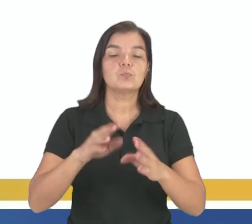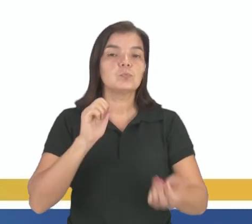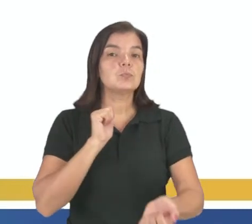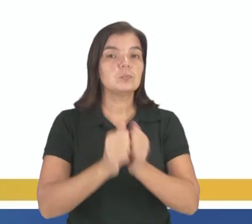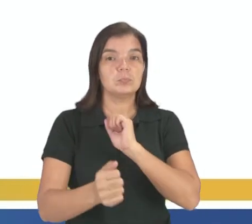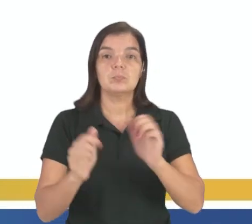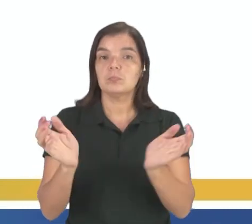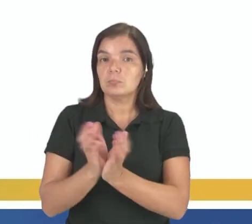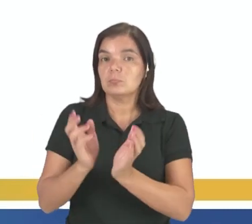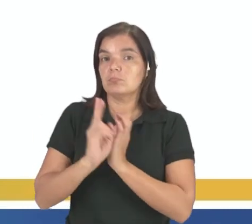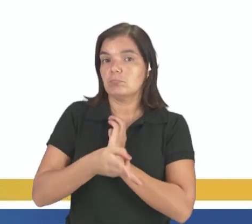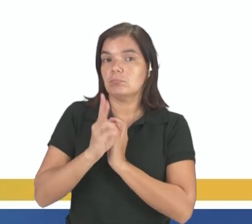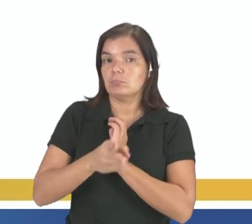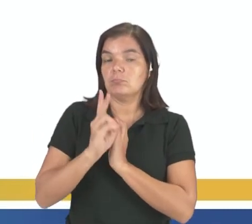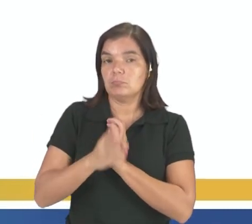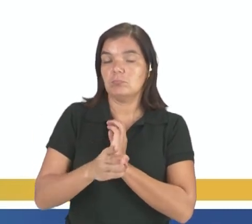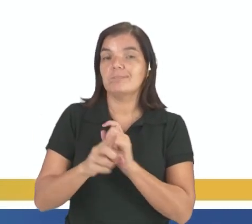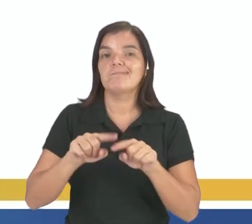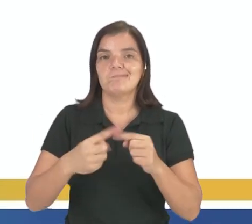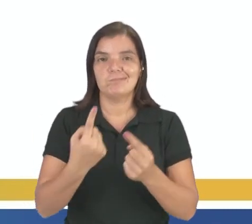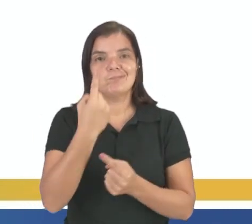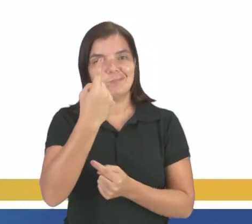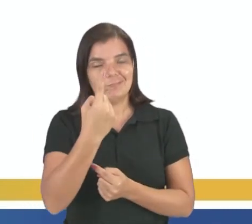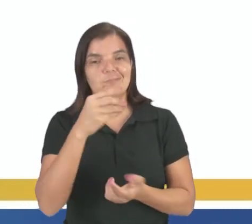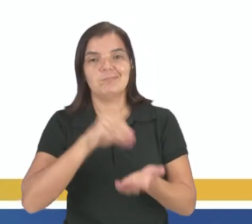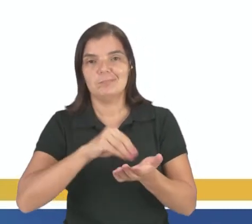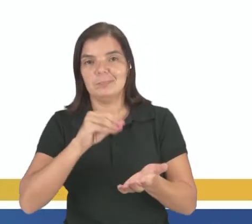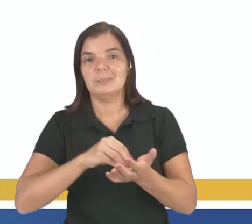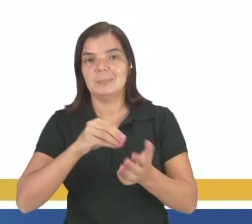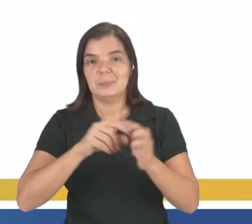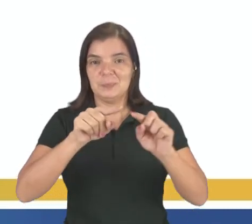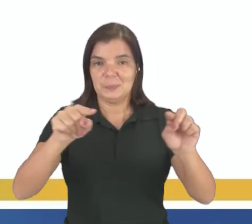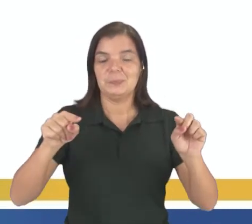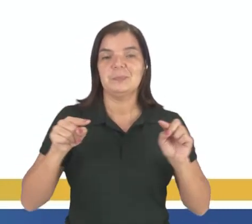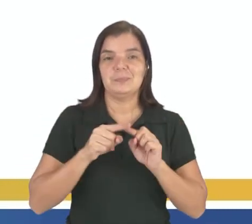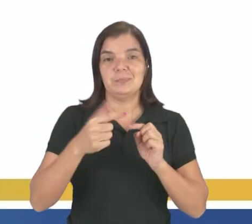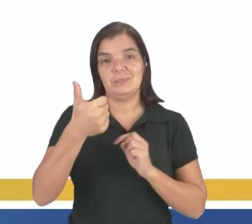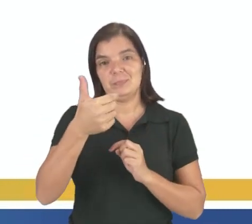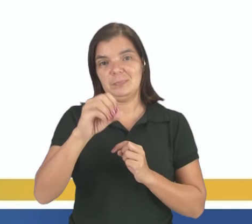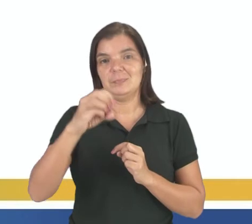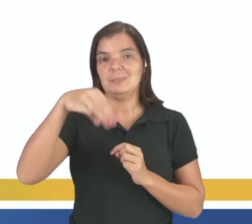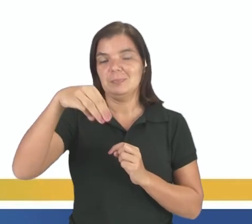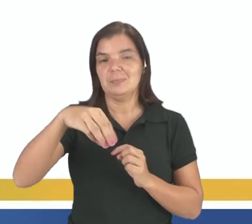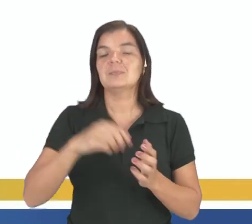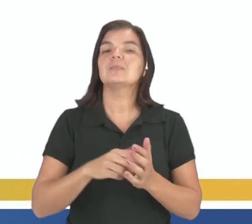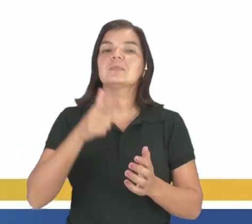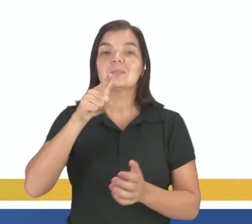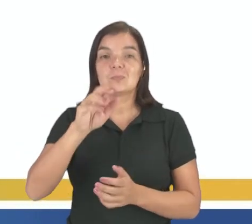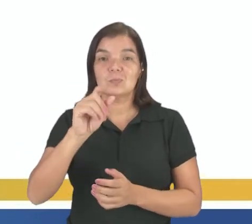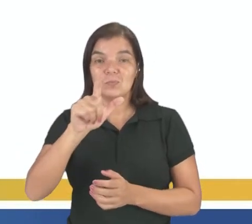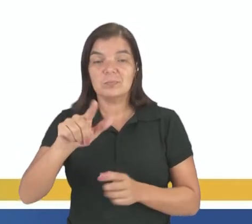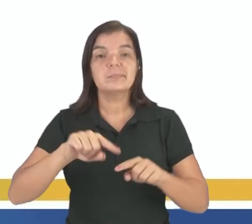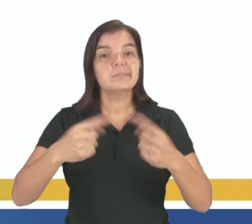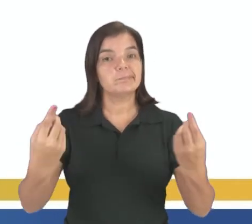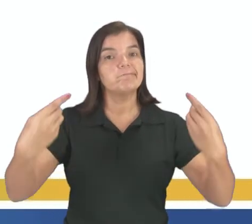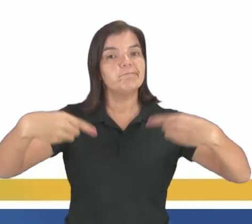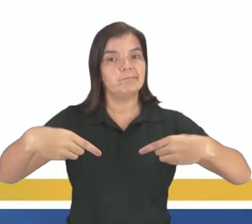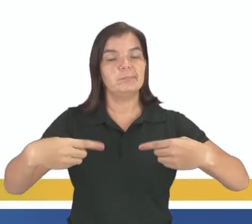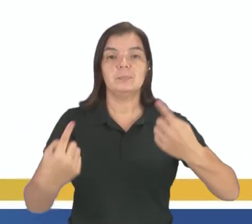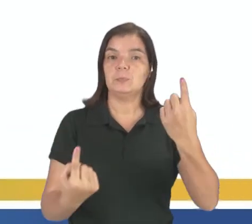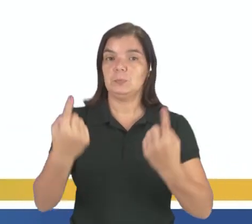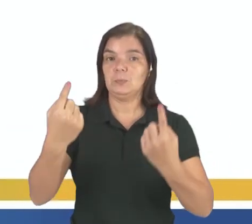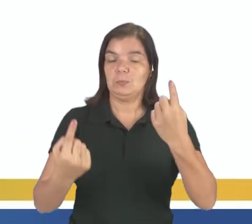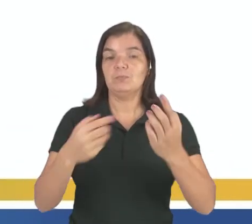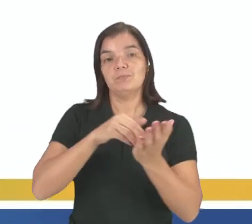e sua equipe permanecerá de sal cada de um atleta em quadra durante dois minutos até sofrer um gol se ambas as equipes tiveram